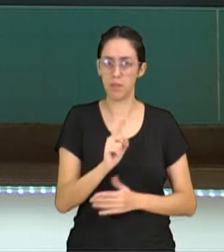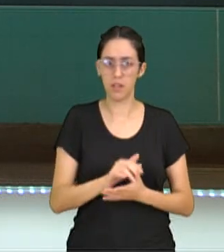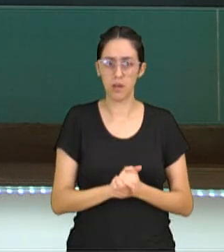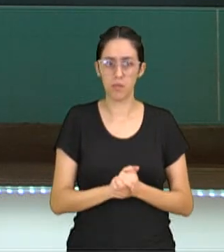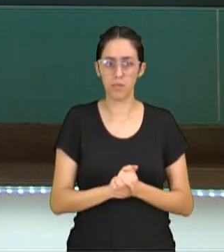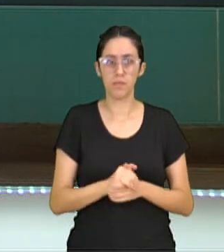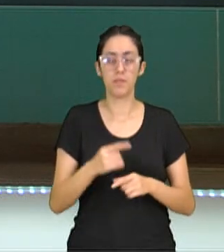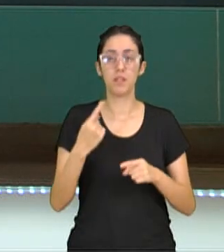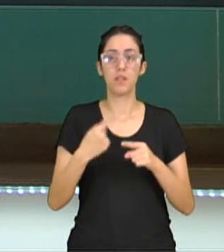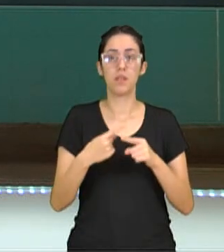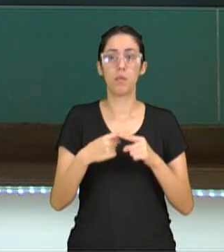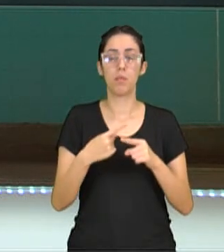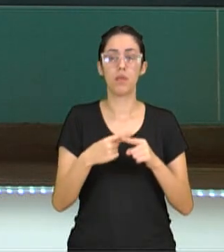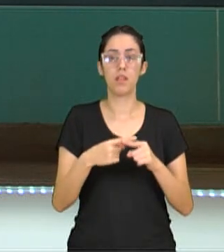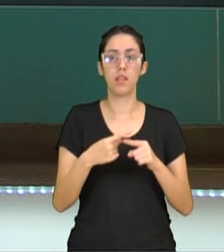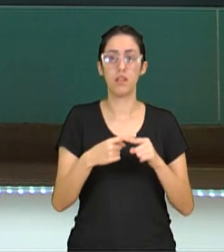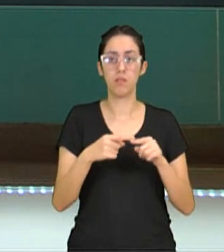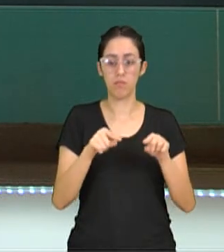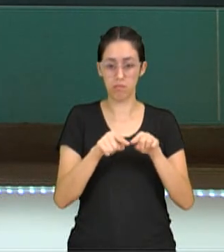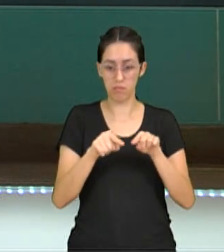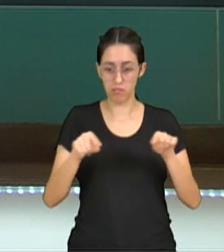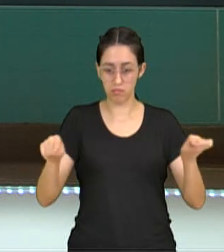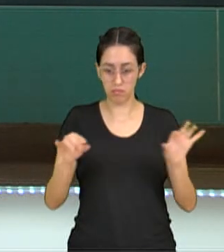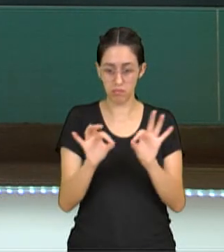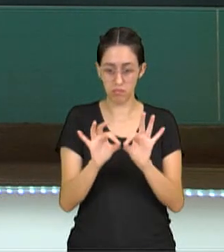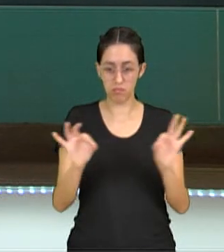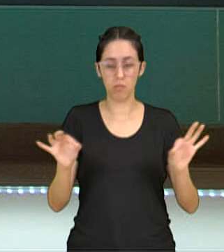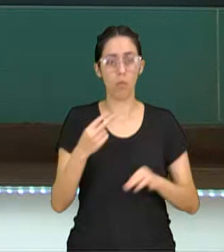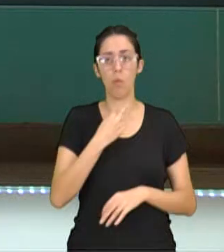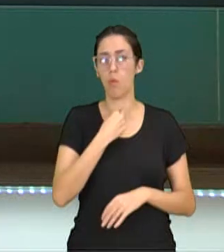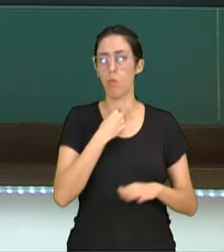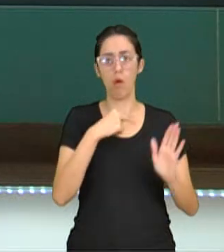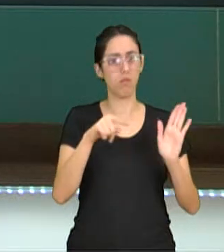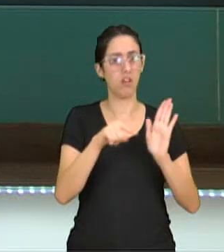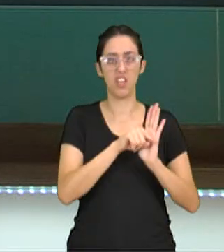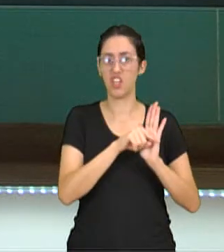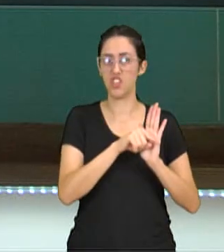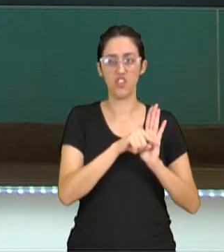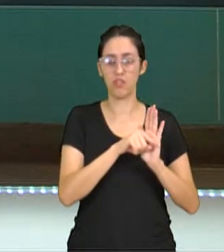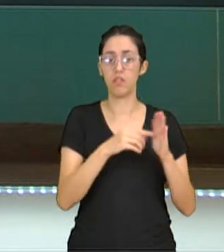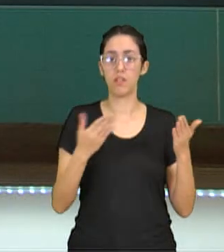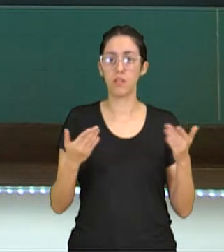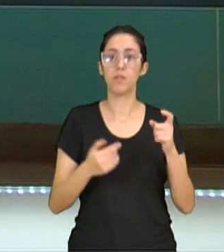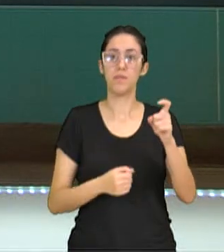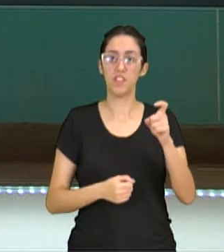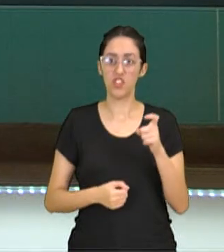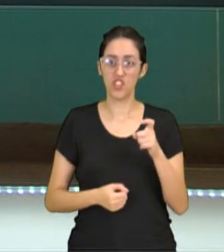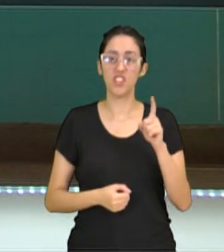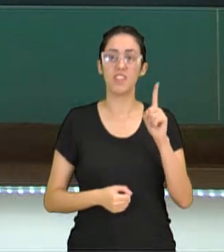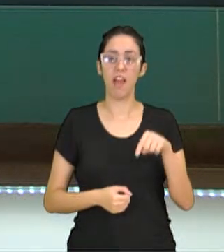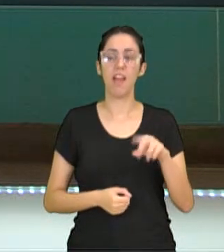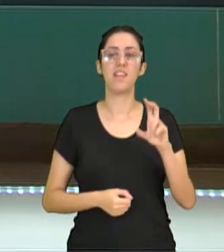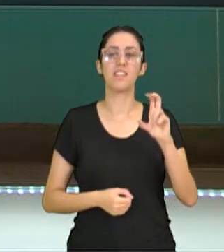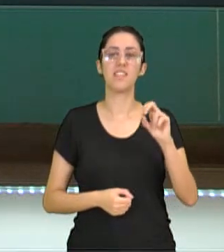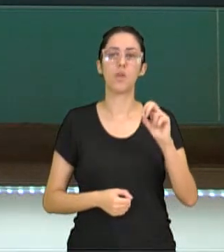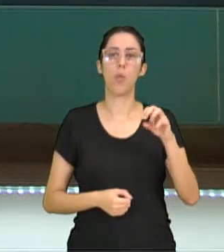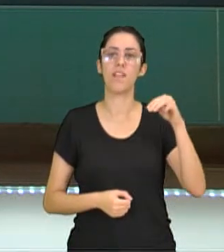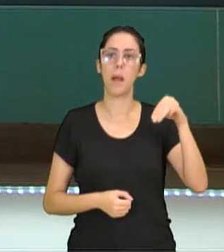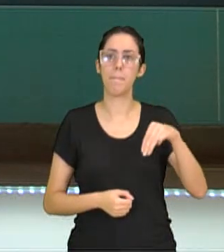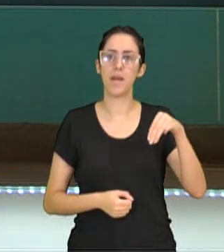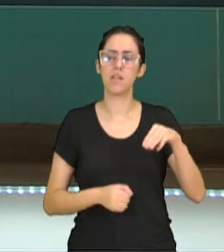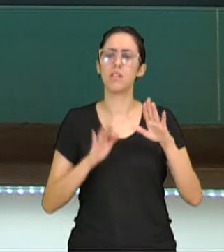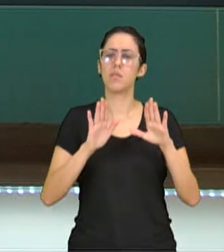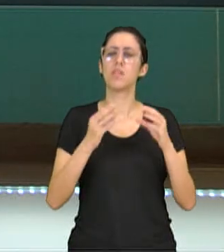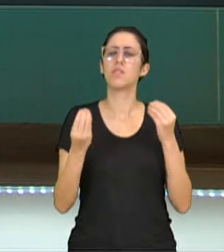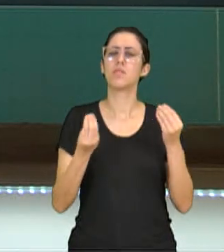porque a medida do lado de um terreno não pode ser negativa. Então, nesse caso, x é 50 metros. Mas ele pediu as